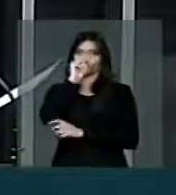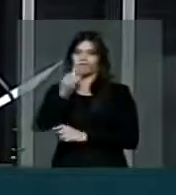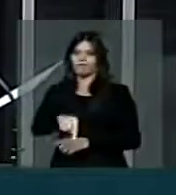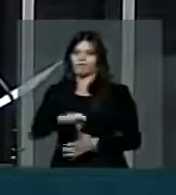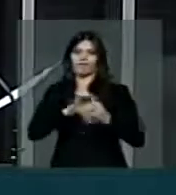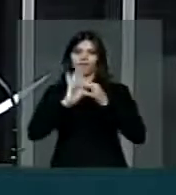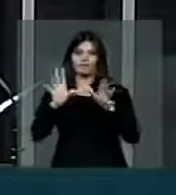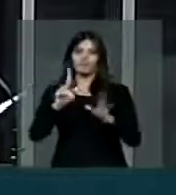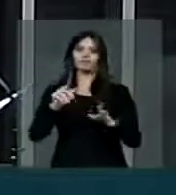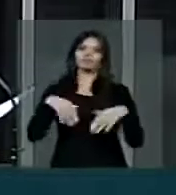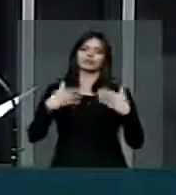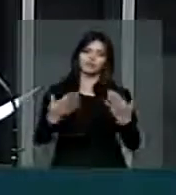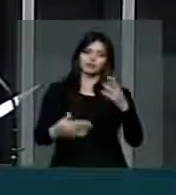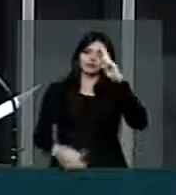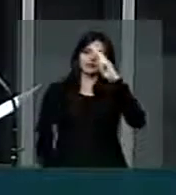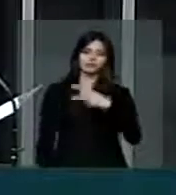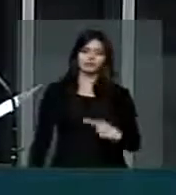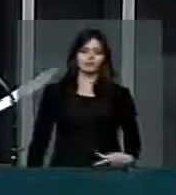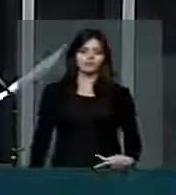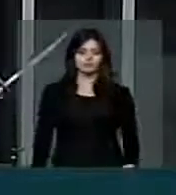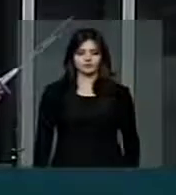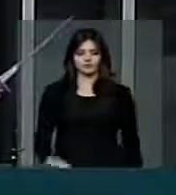senhor presidente,